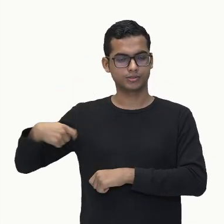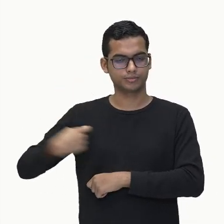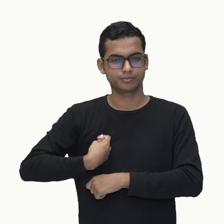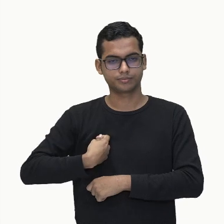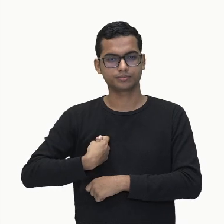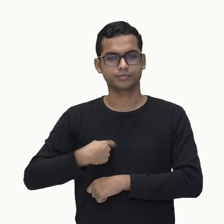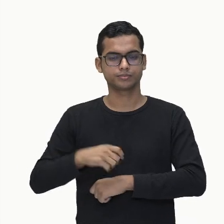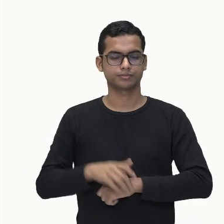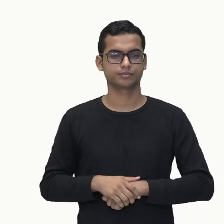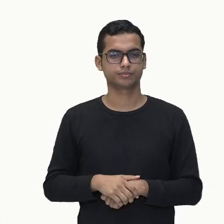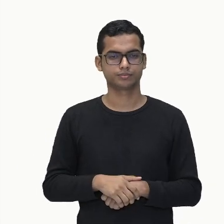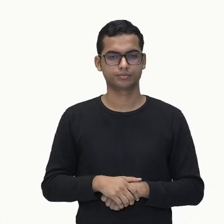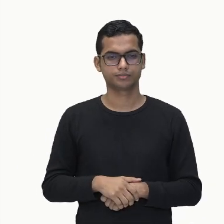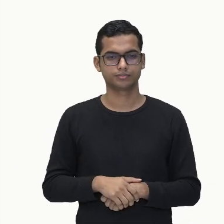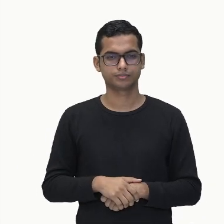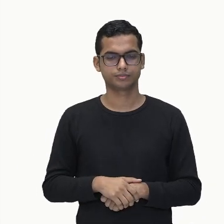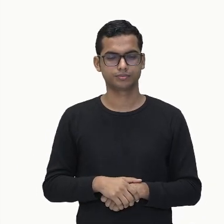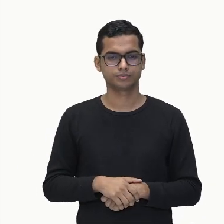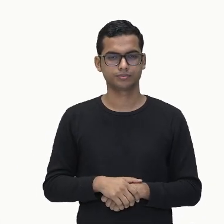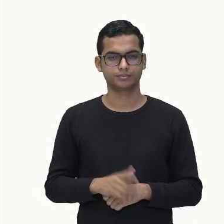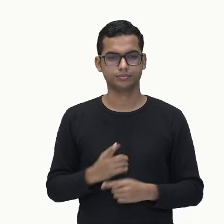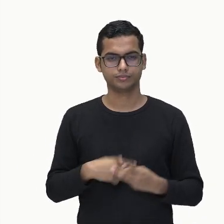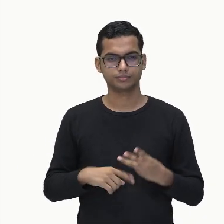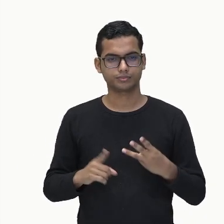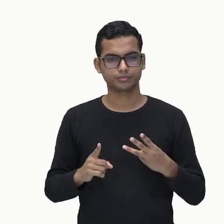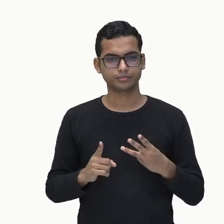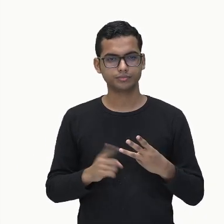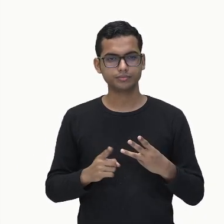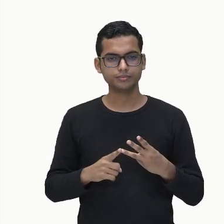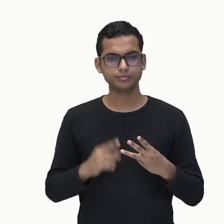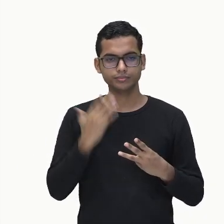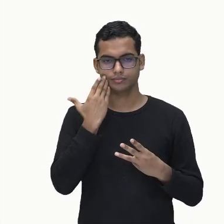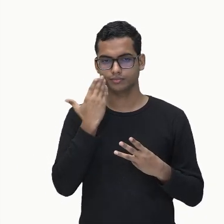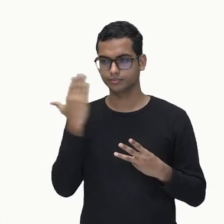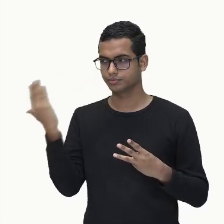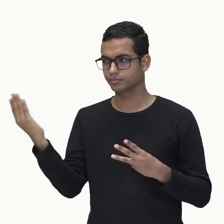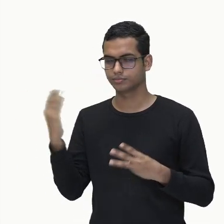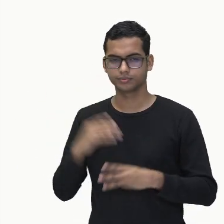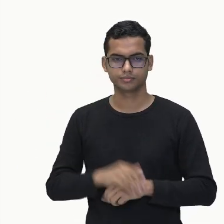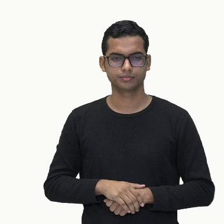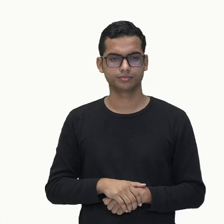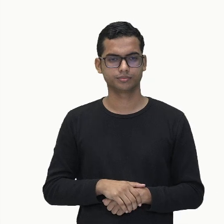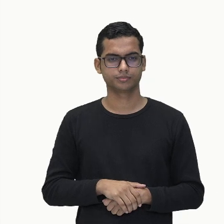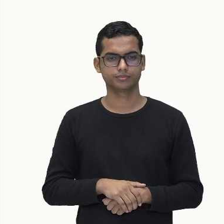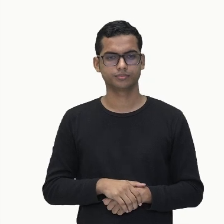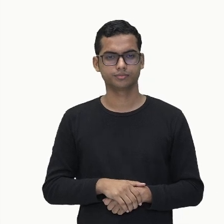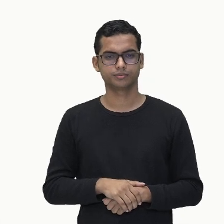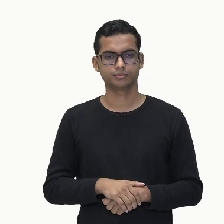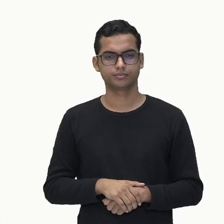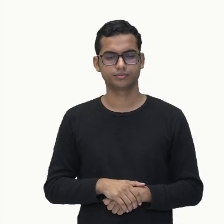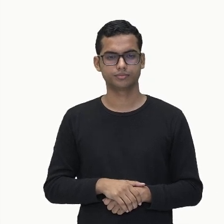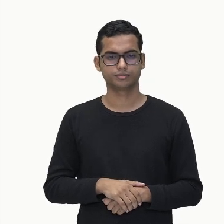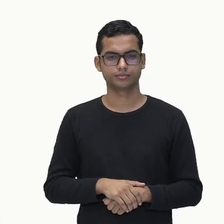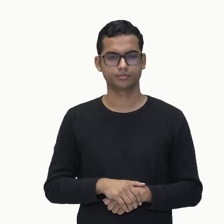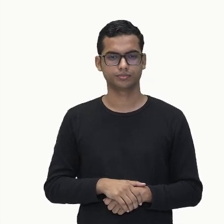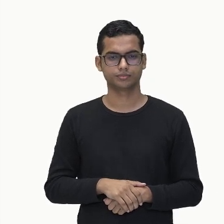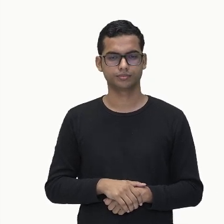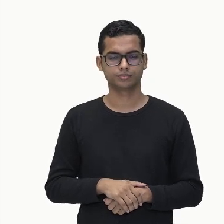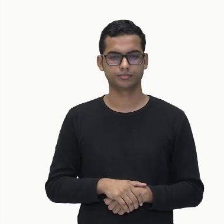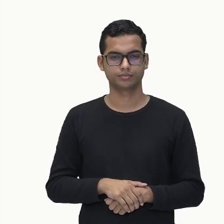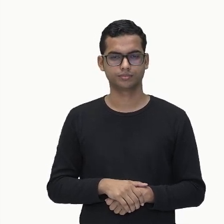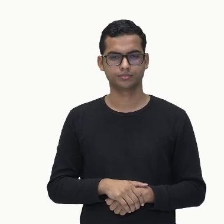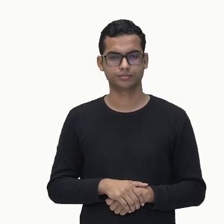adelante se emplear Expression deana